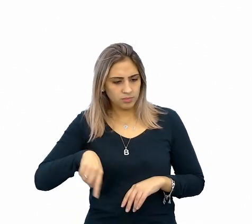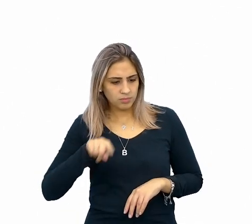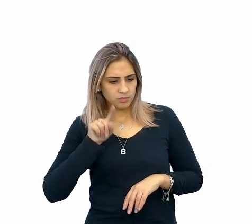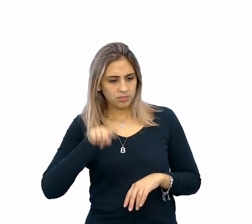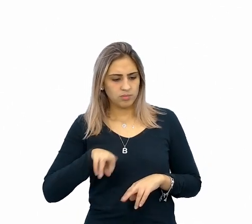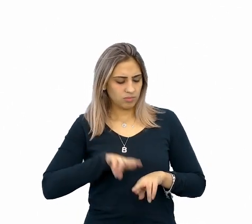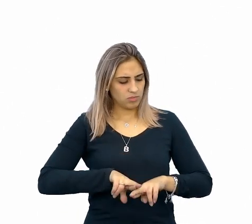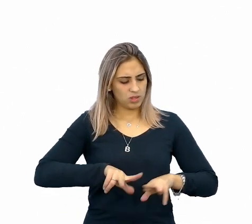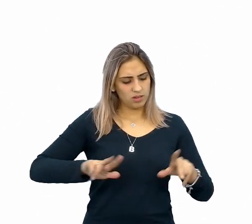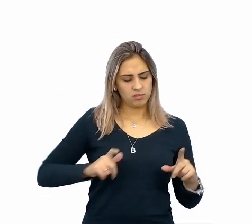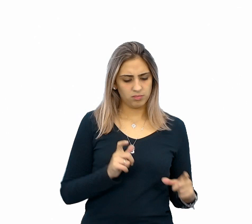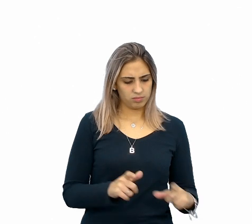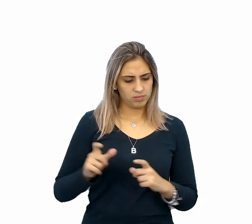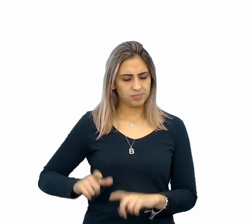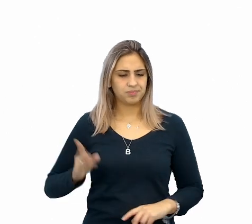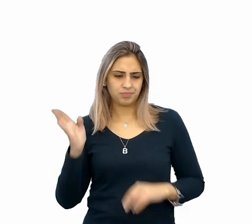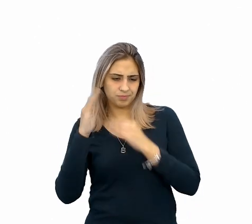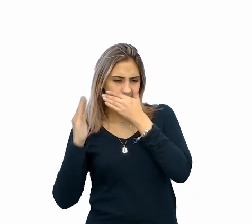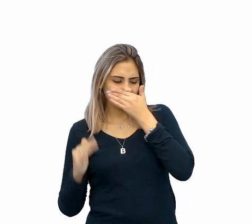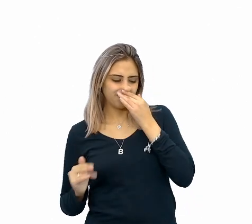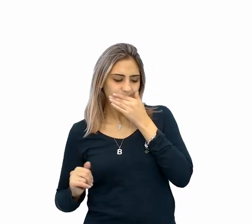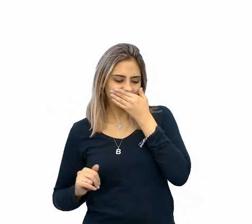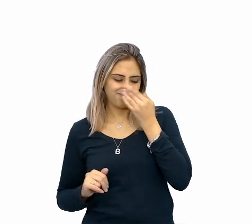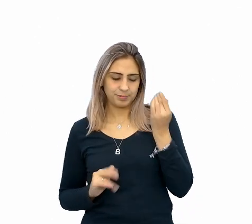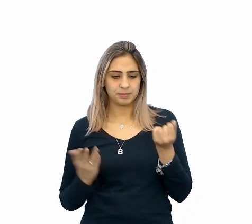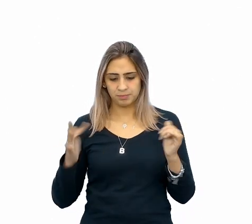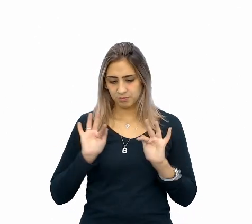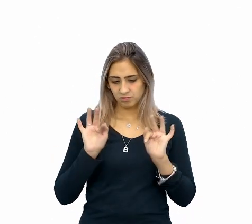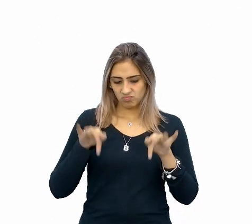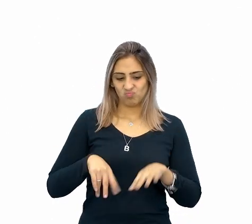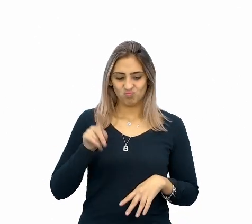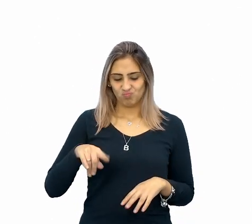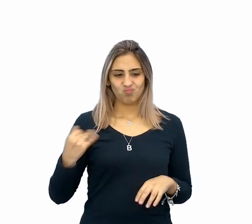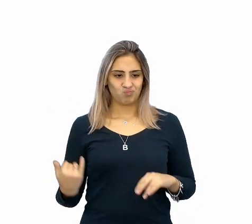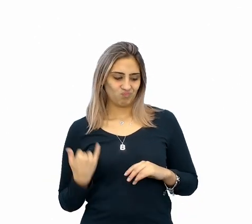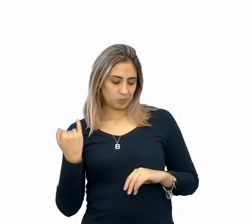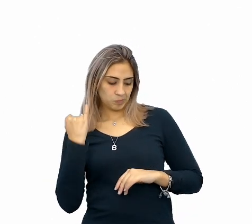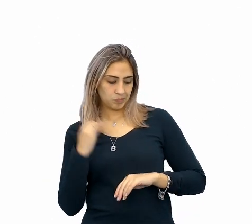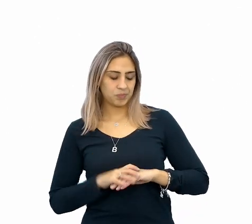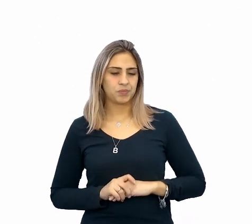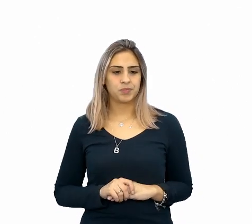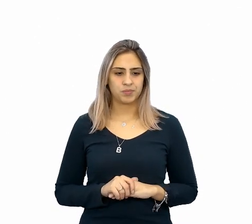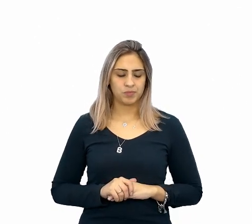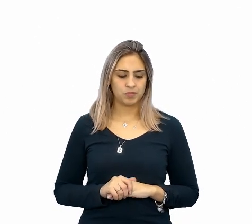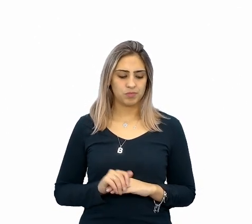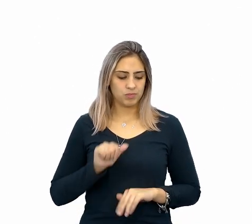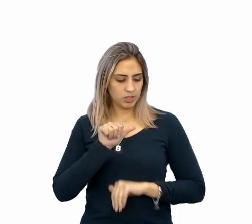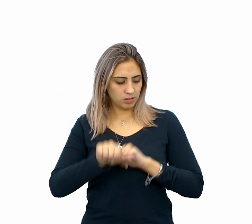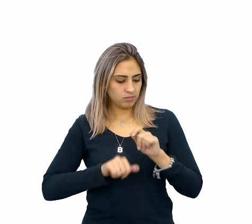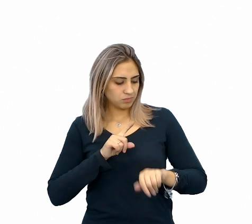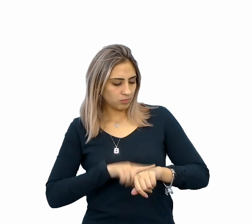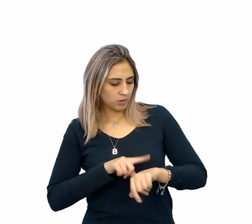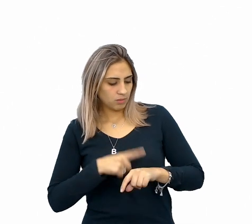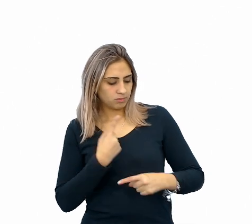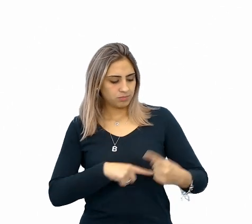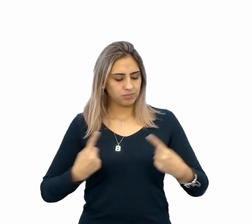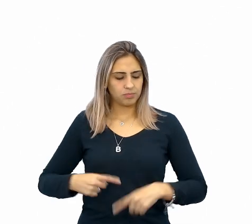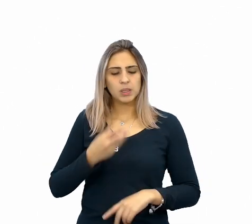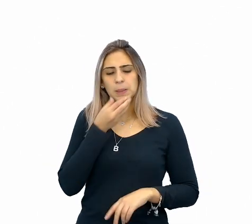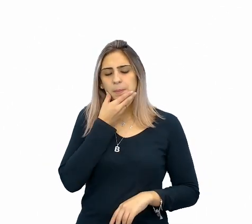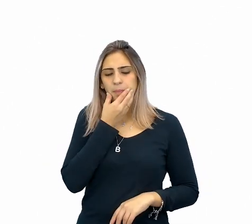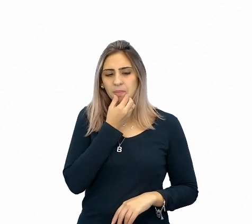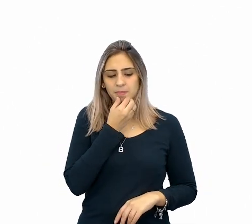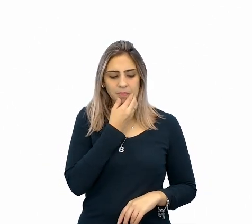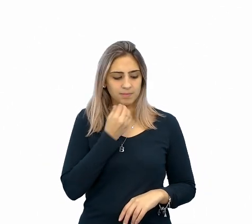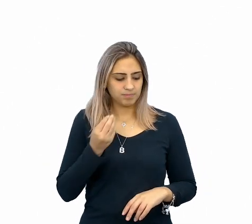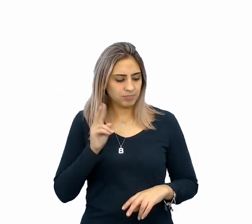de diversos lugares do Brasil. Enfim, é importante tornar um momento de discussão bem rico,